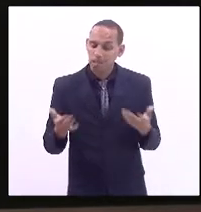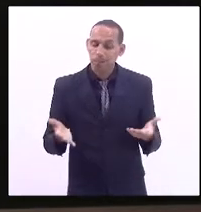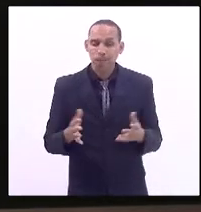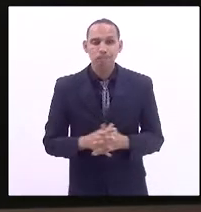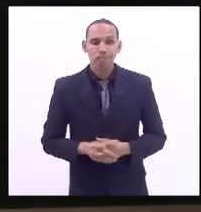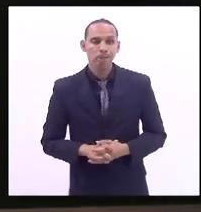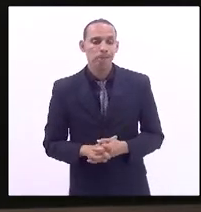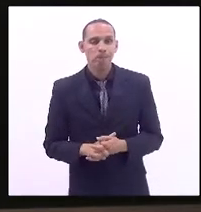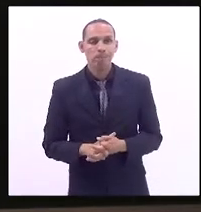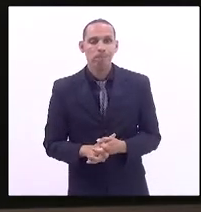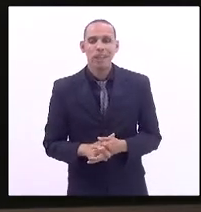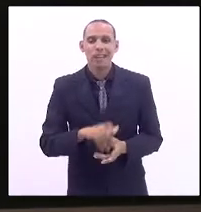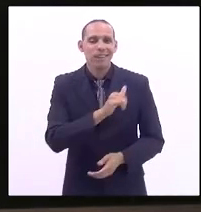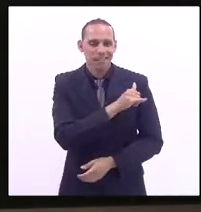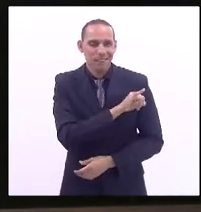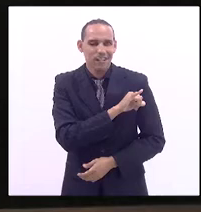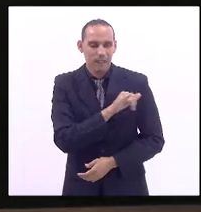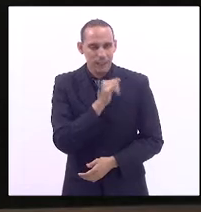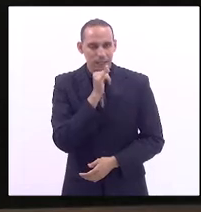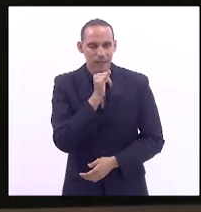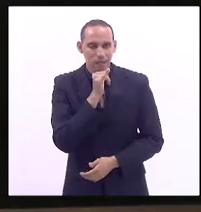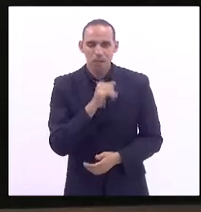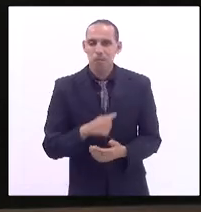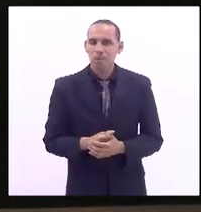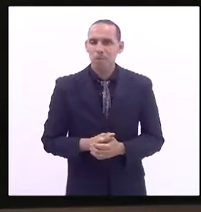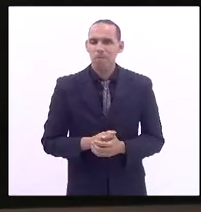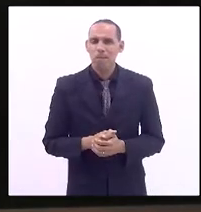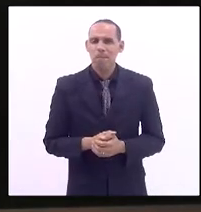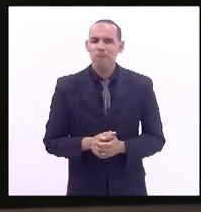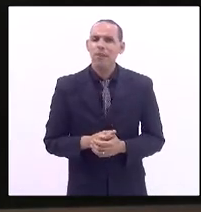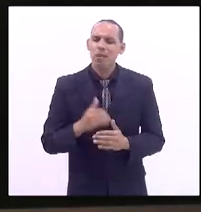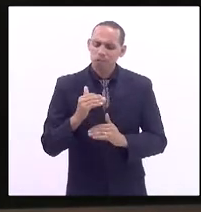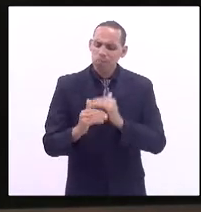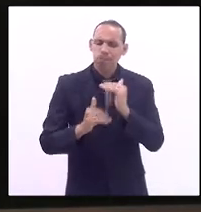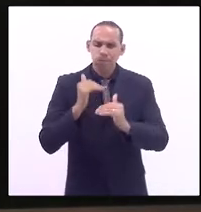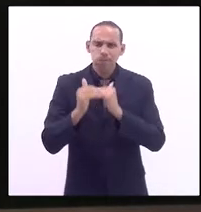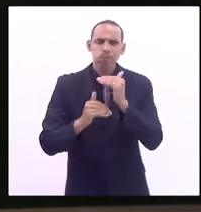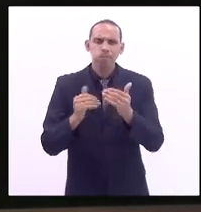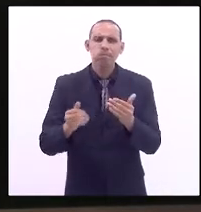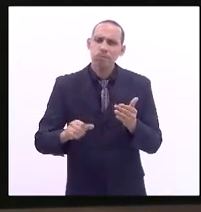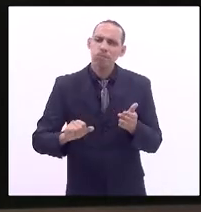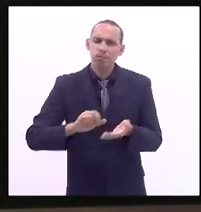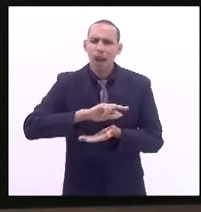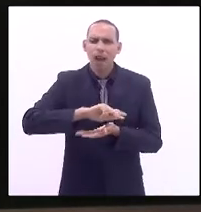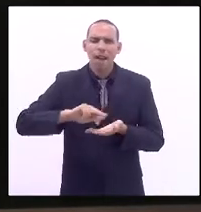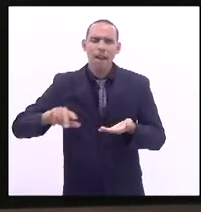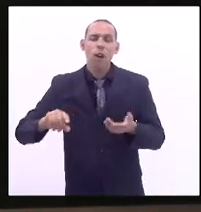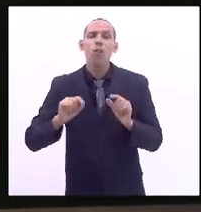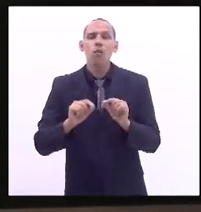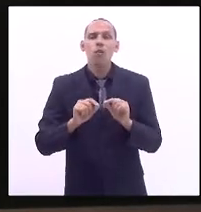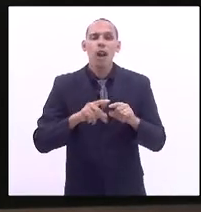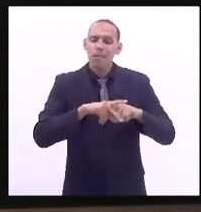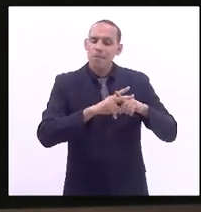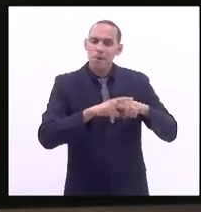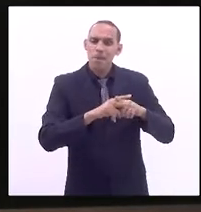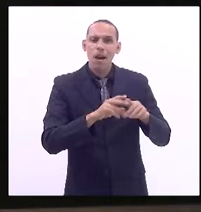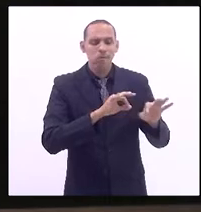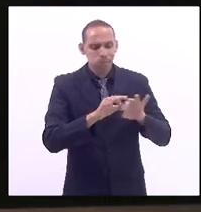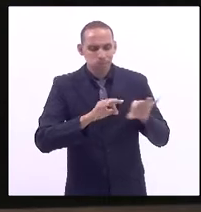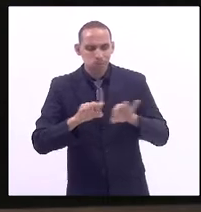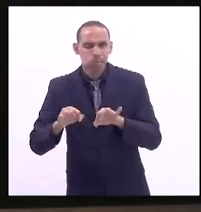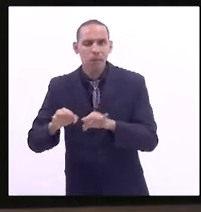sentido é o Rio de Janeiro por exemplo teve muitos avanços no processo de regularização fundiária de interesse